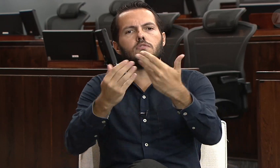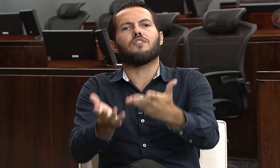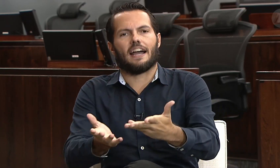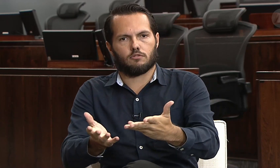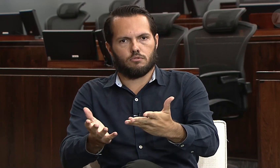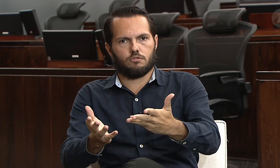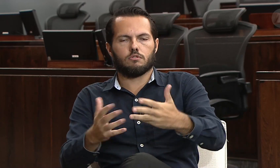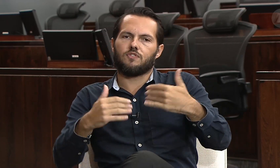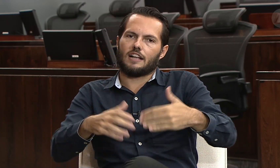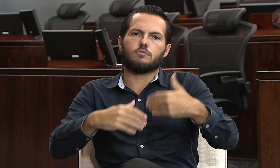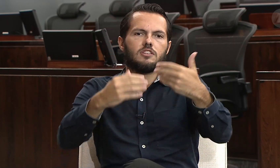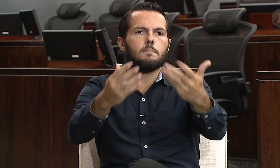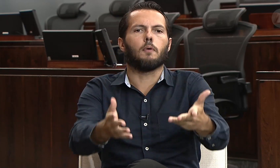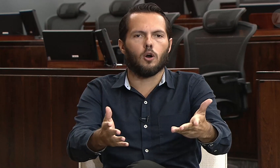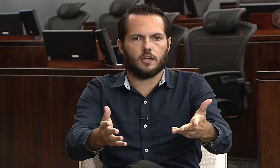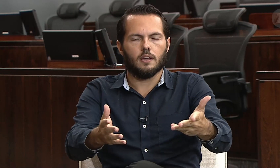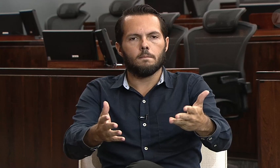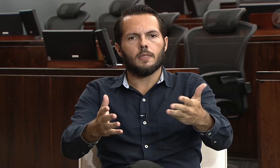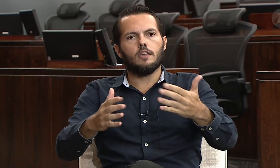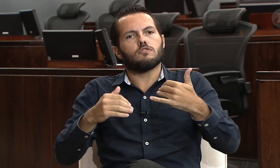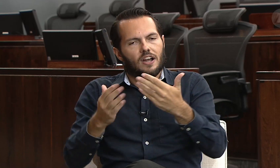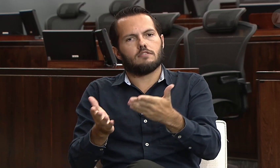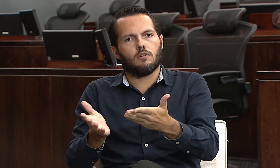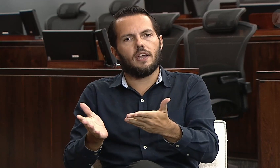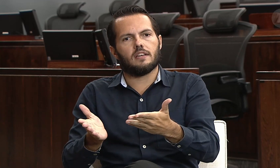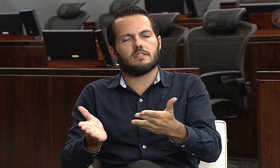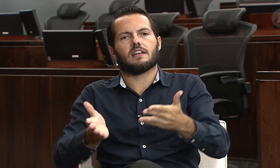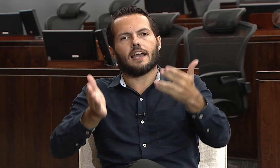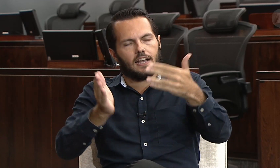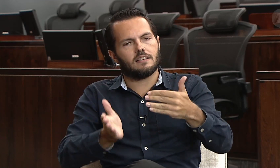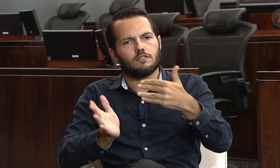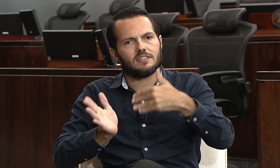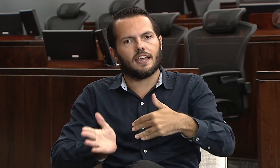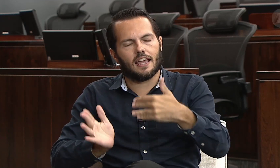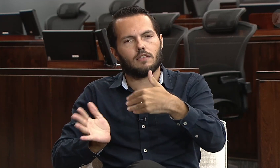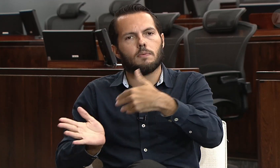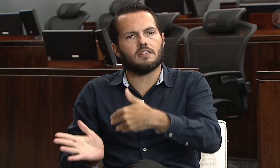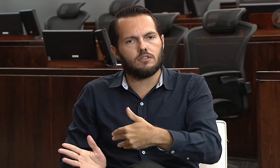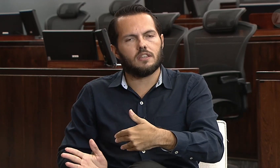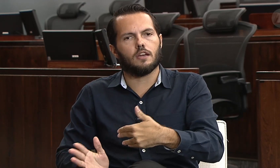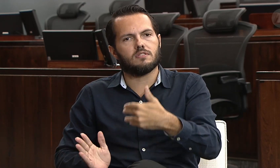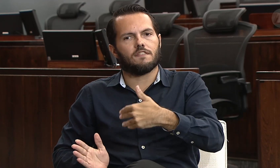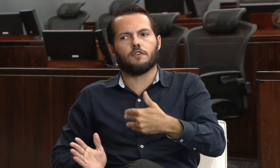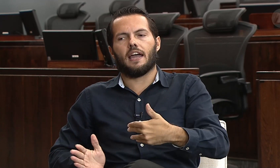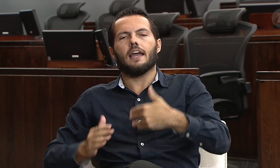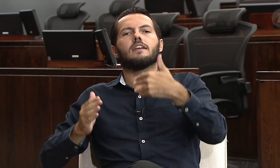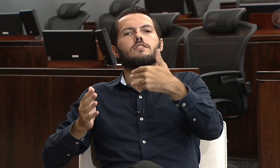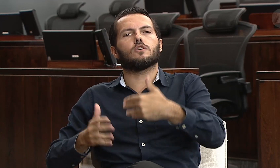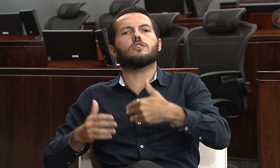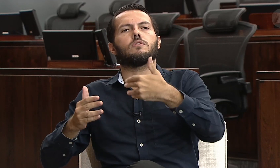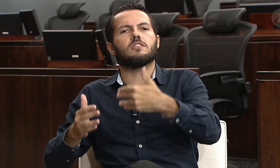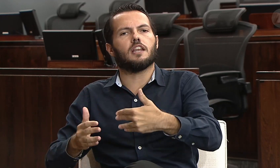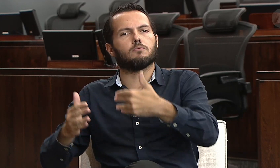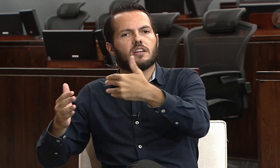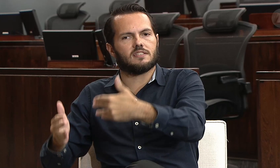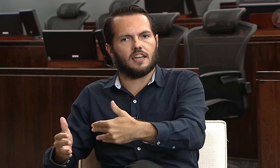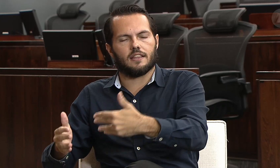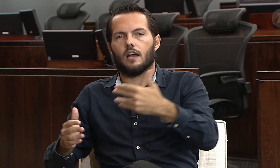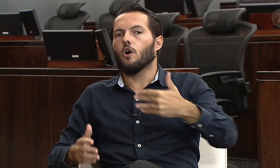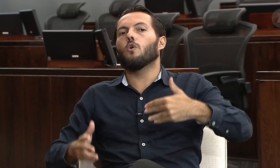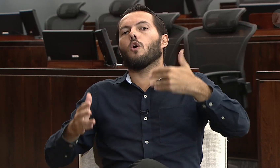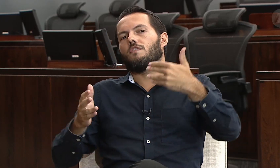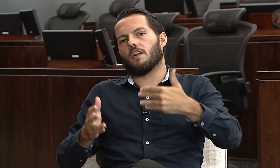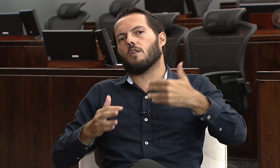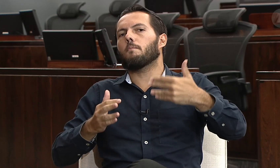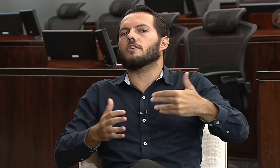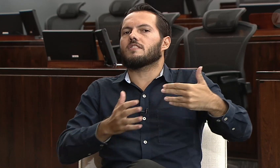têm direito aos fatos. Os fatos se impõem. E os fatos são esses. A arrecadação está em queda no Brasil inteiro. O desafio é, de onde conseguiremos